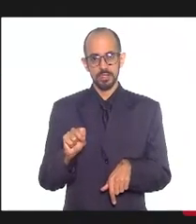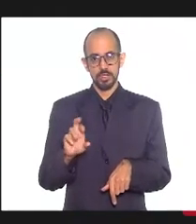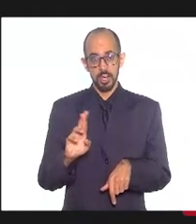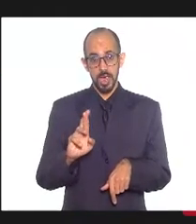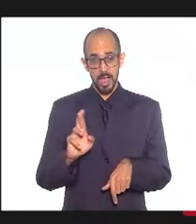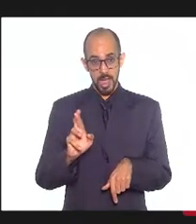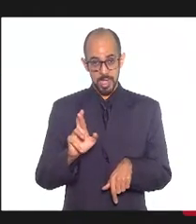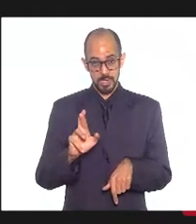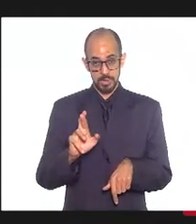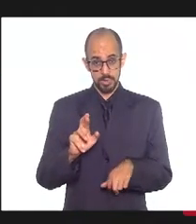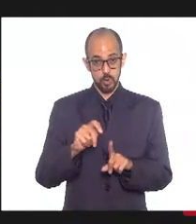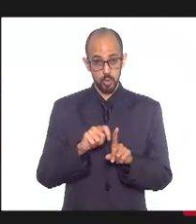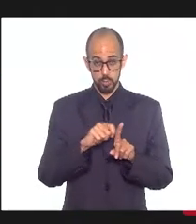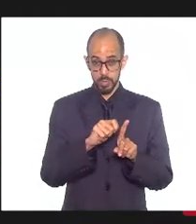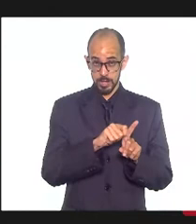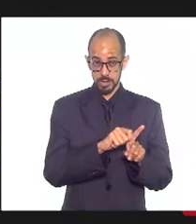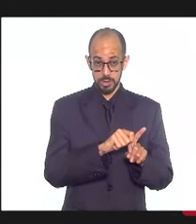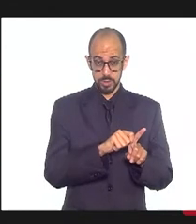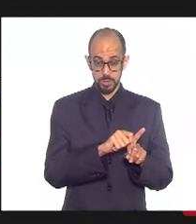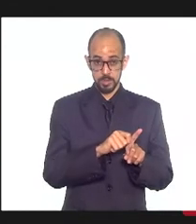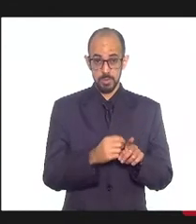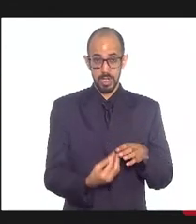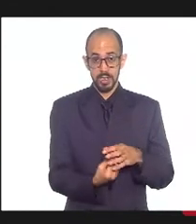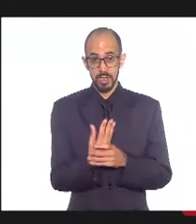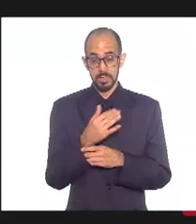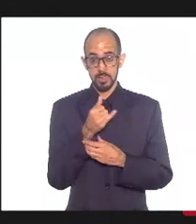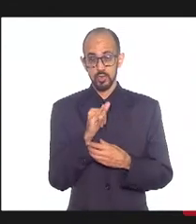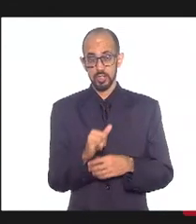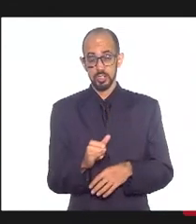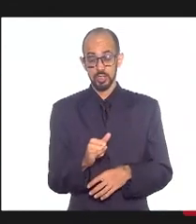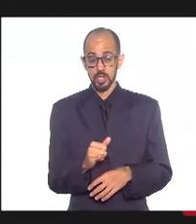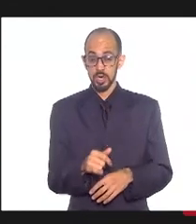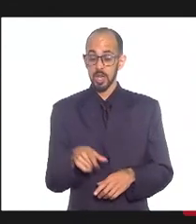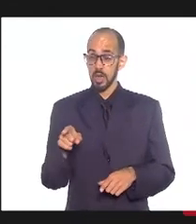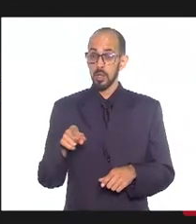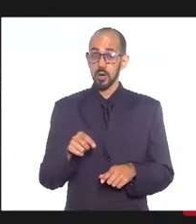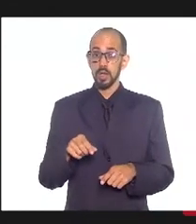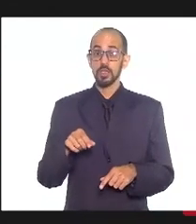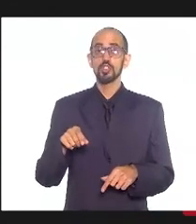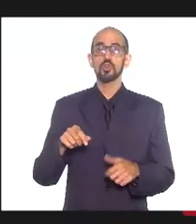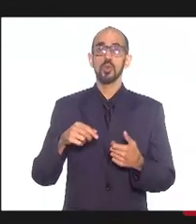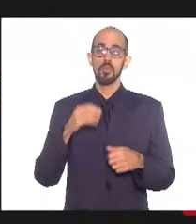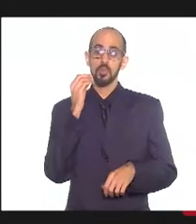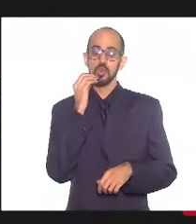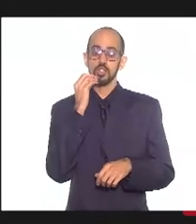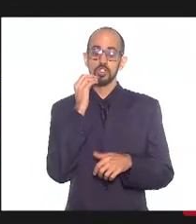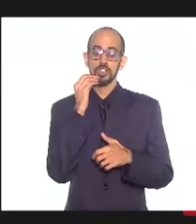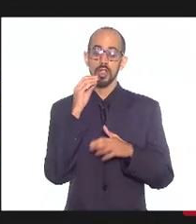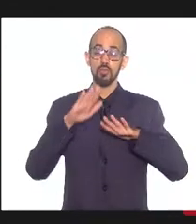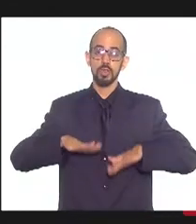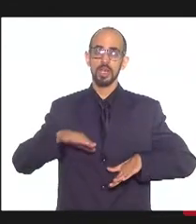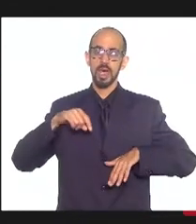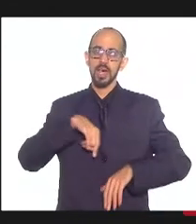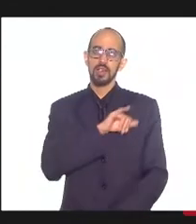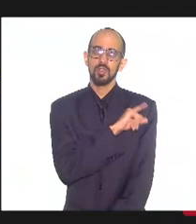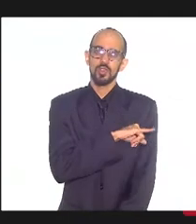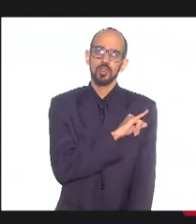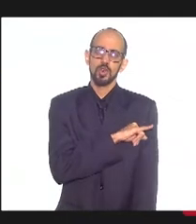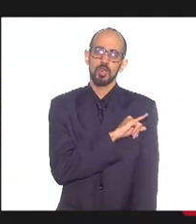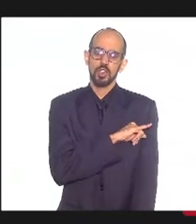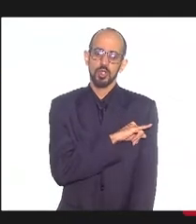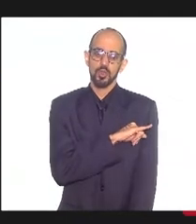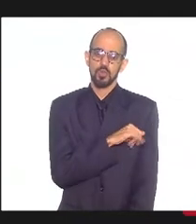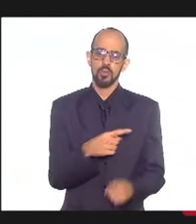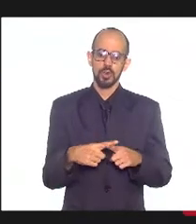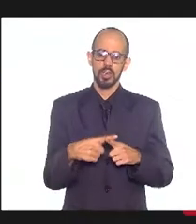geração. Essa geração de termoelétrica tenderia a ficar no Rio de Janeiro, por razões óbvias, porque aqui nós temos linhas